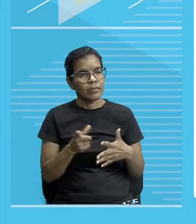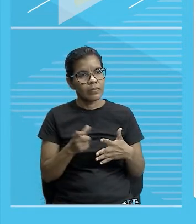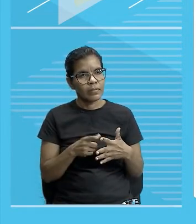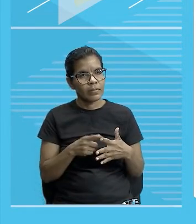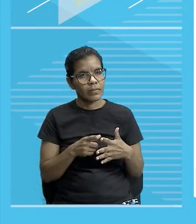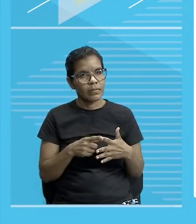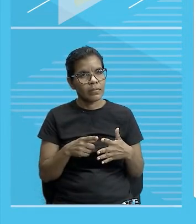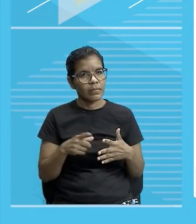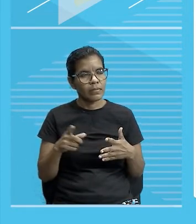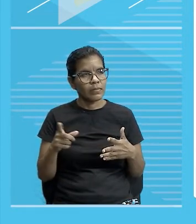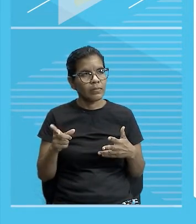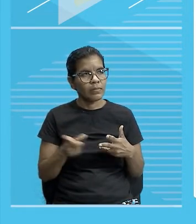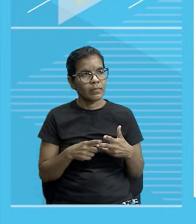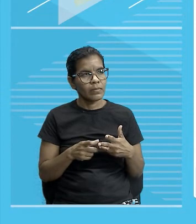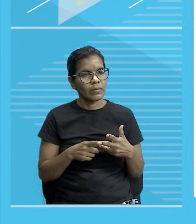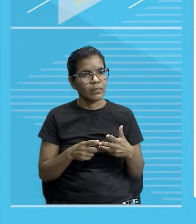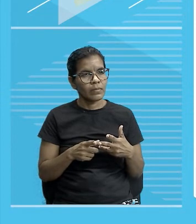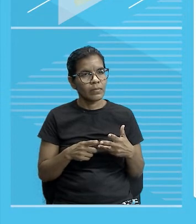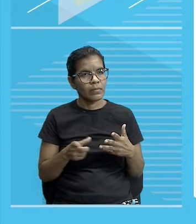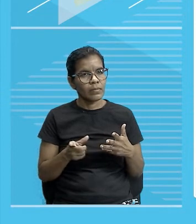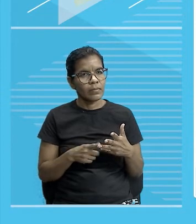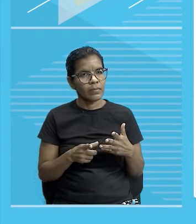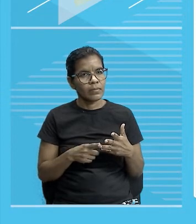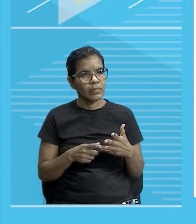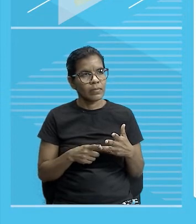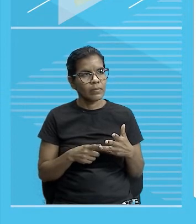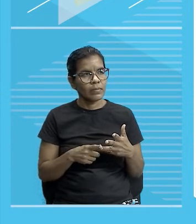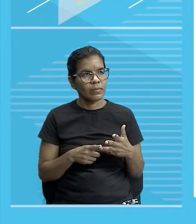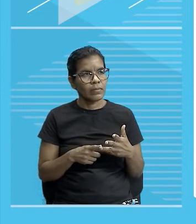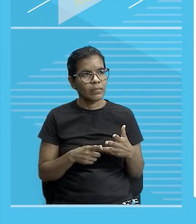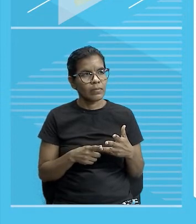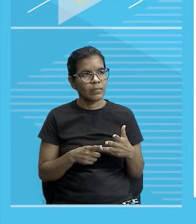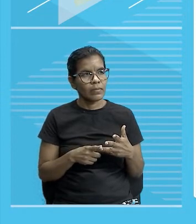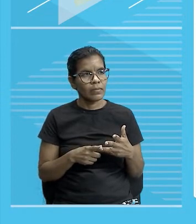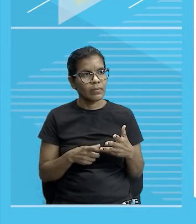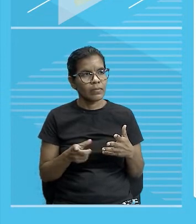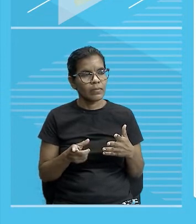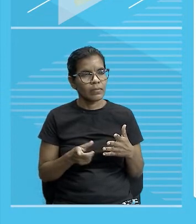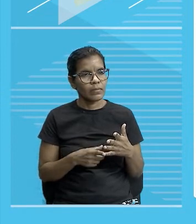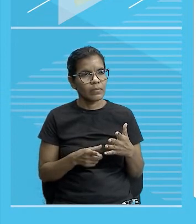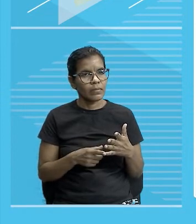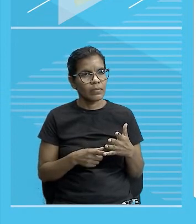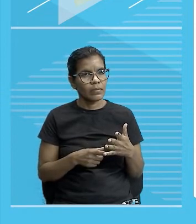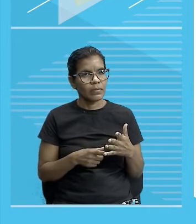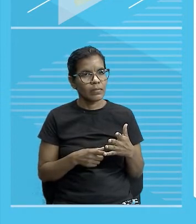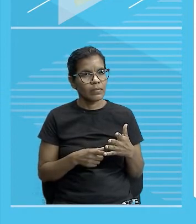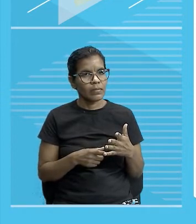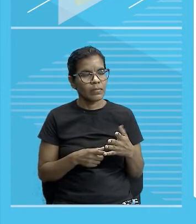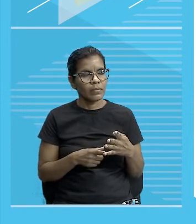falei orçamentos já falei programas e programações regras